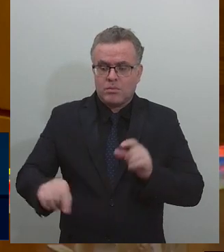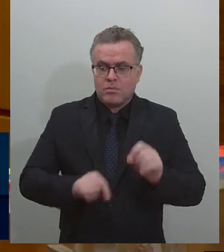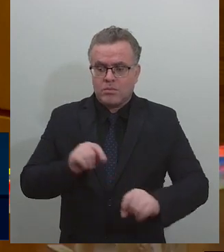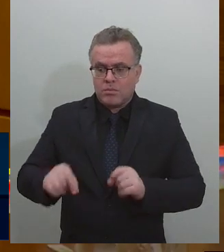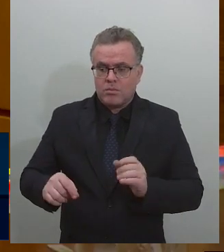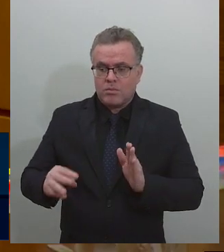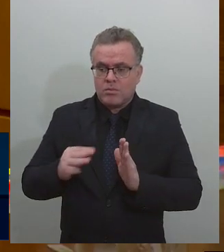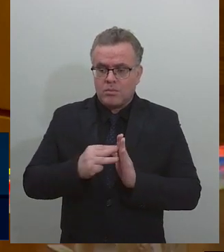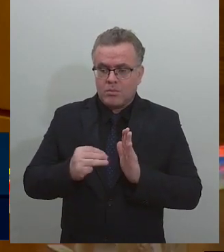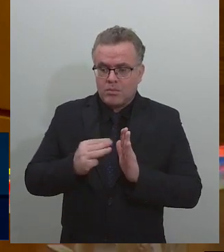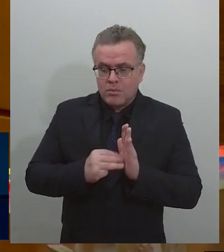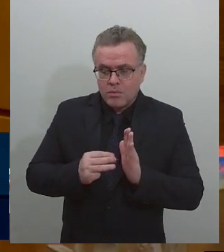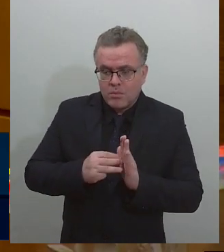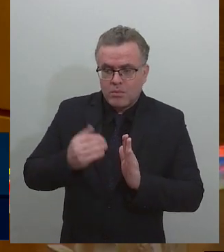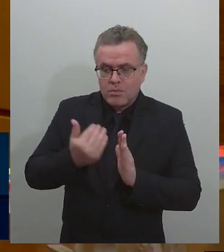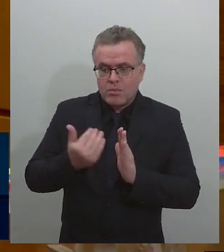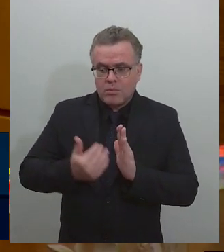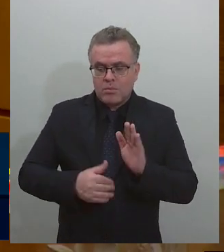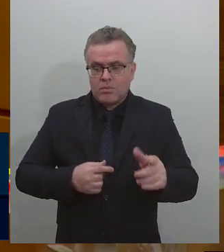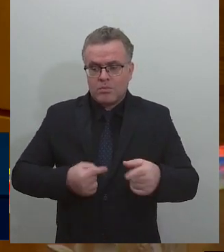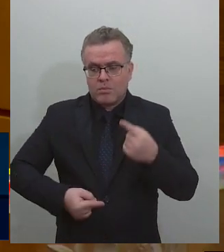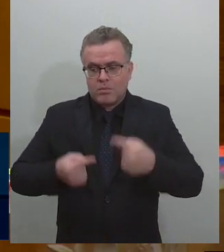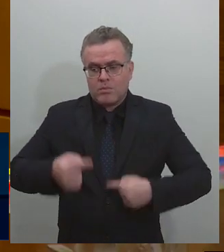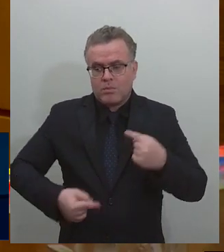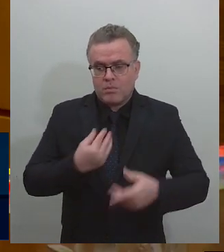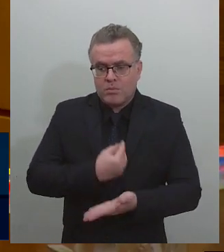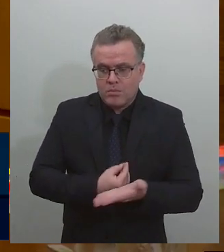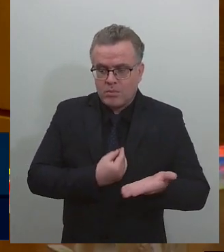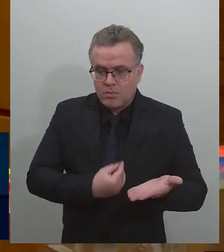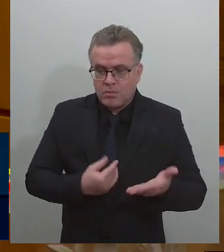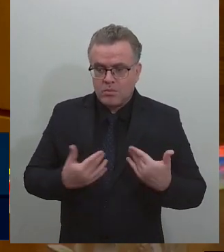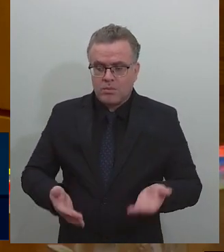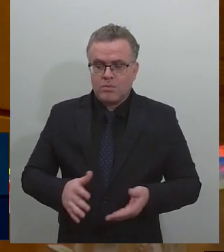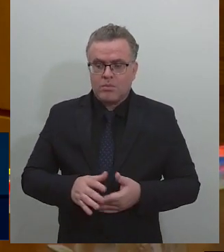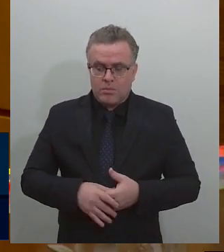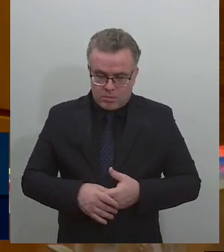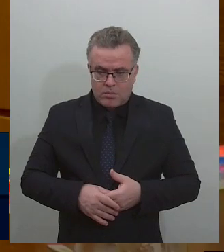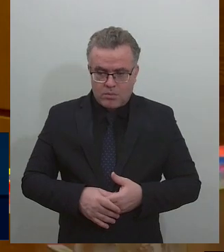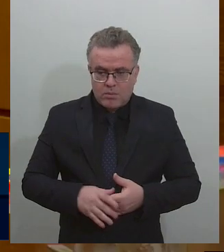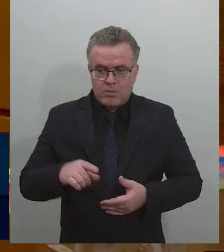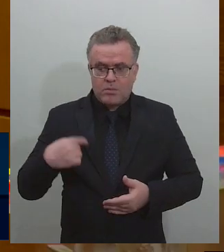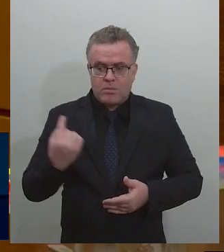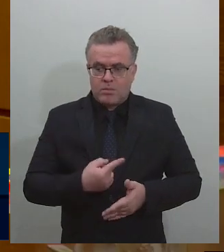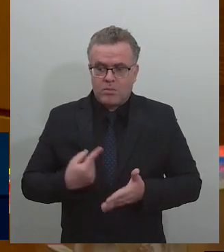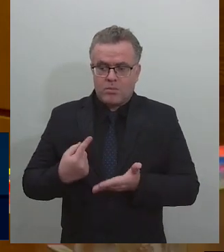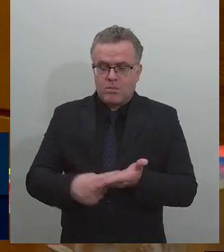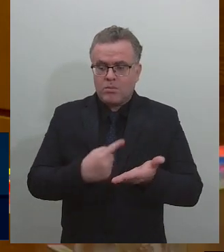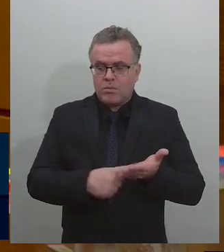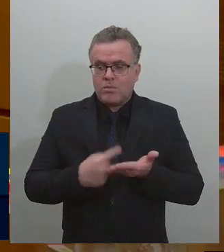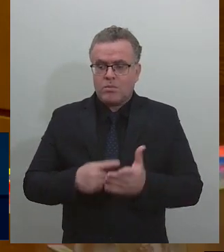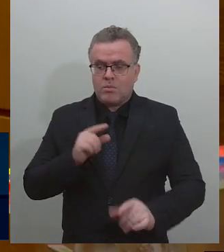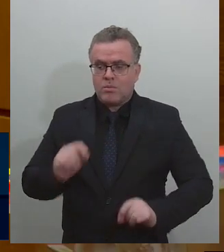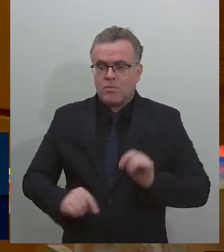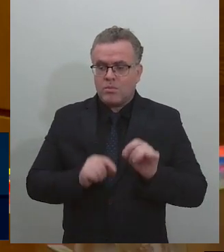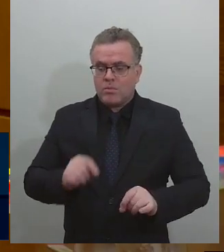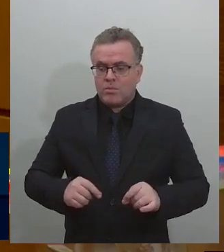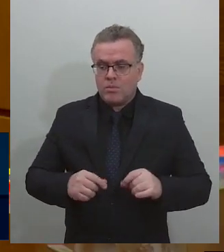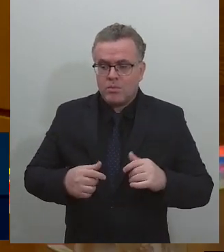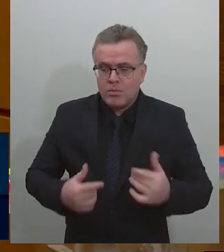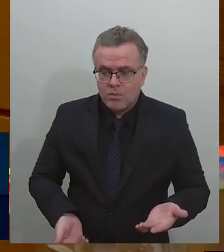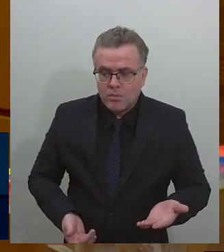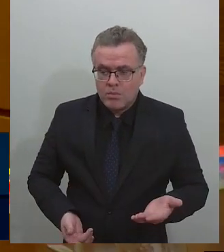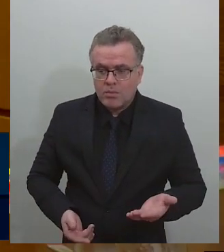debates participativos, onde estamos construindo e coletando propostas